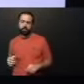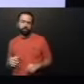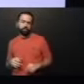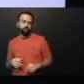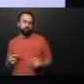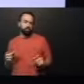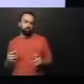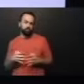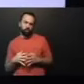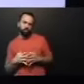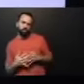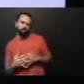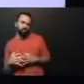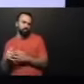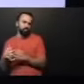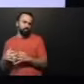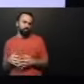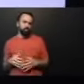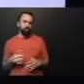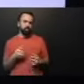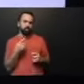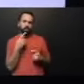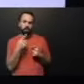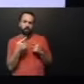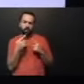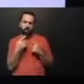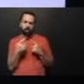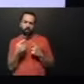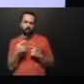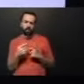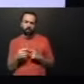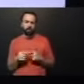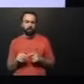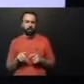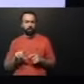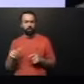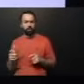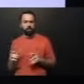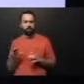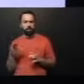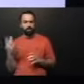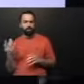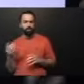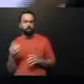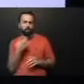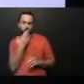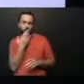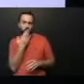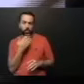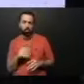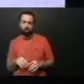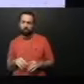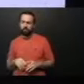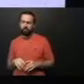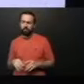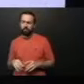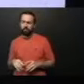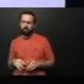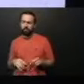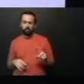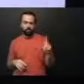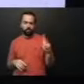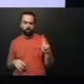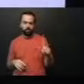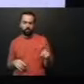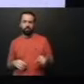finge entender que falar é o contrário de ser mudo. Aí começa, né, a confusão. E uma das personagens